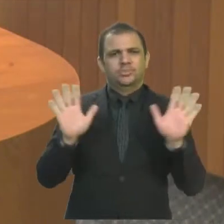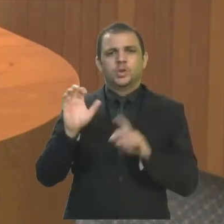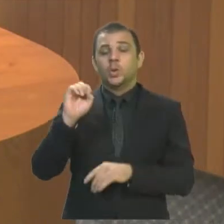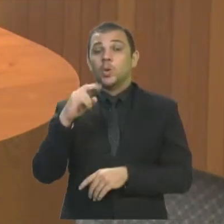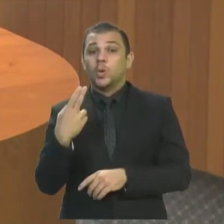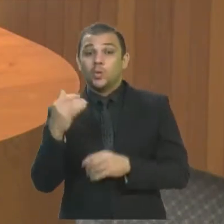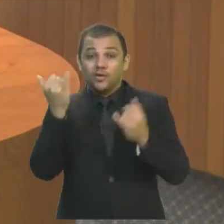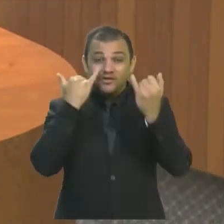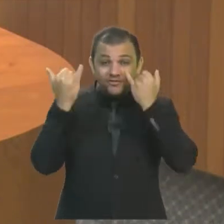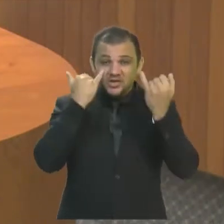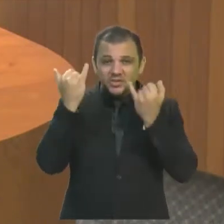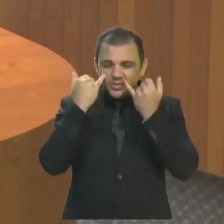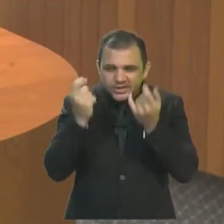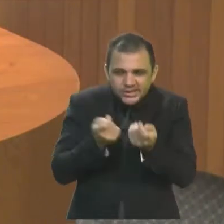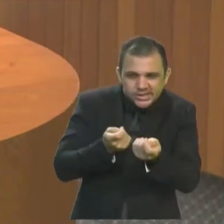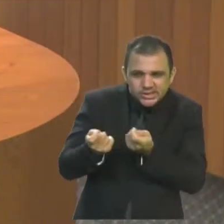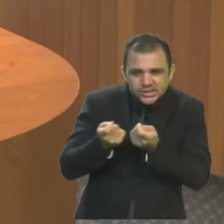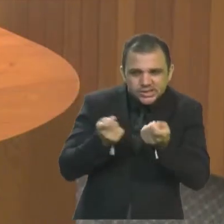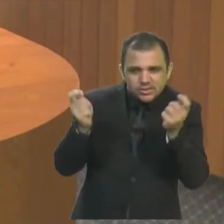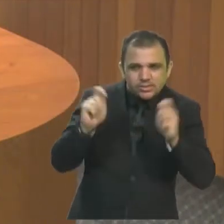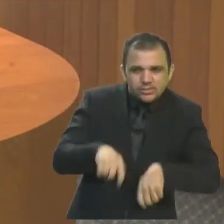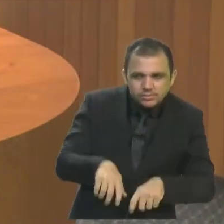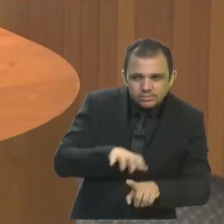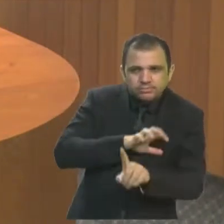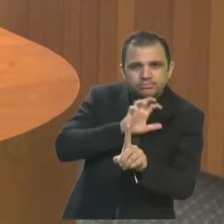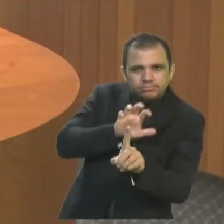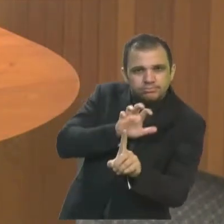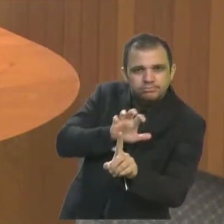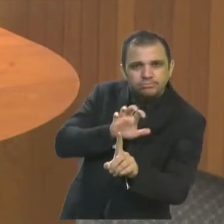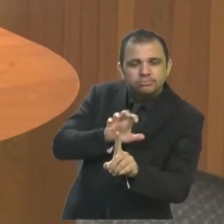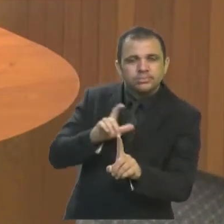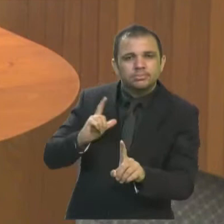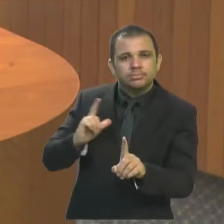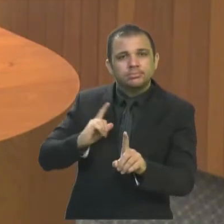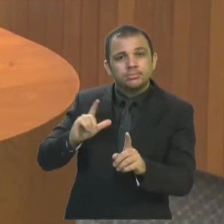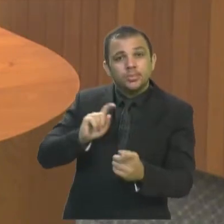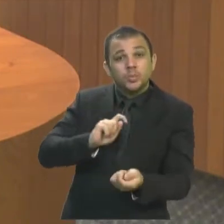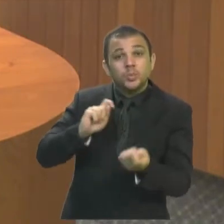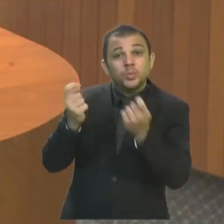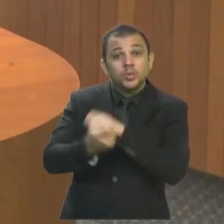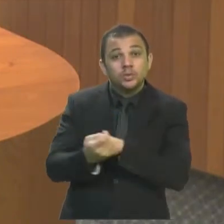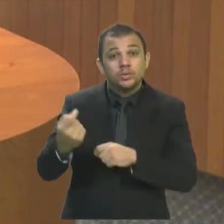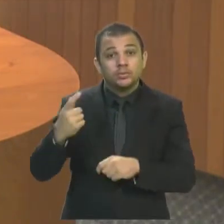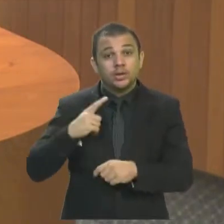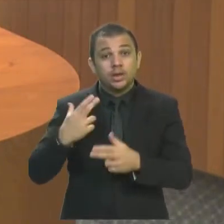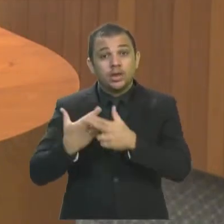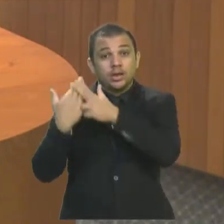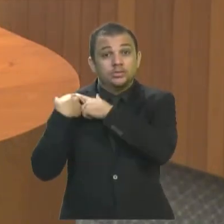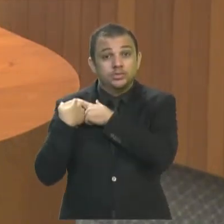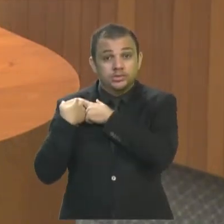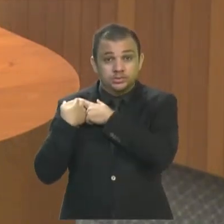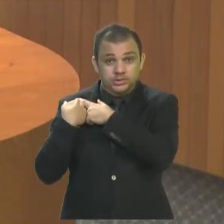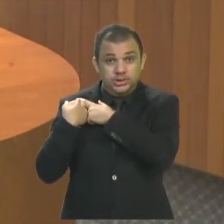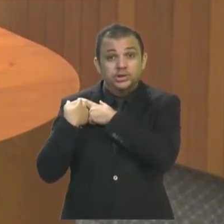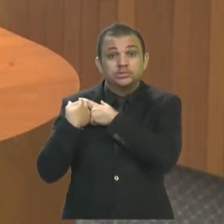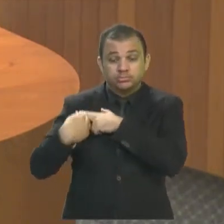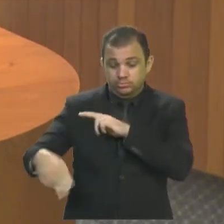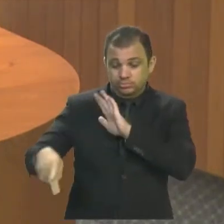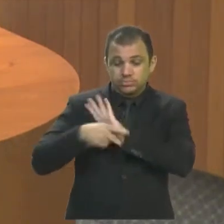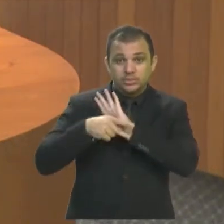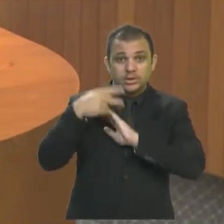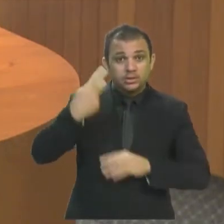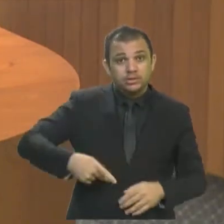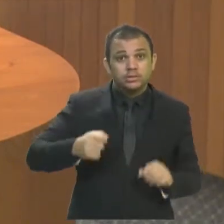informação, no sentido até de mudar as suas competências de membro de determinado poder. Nós